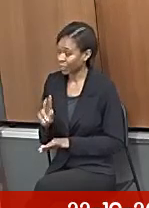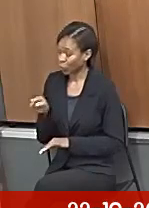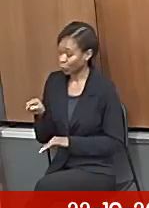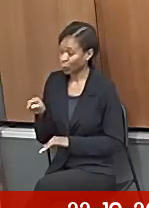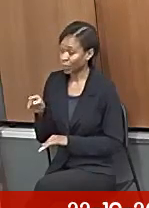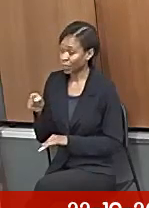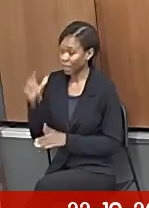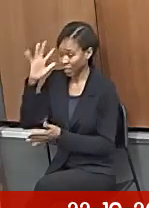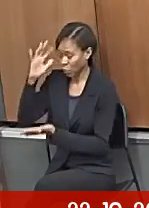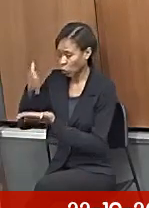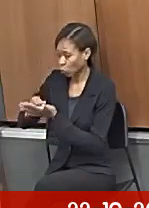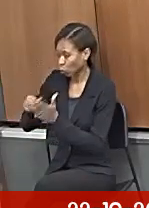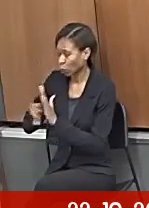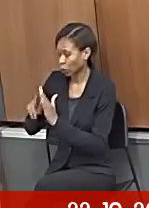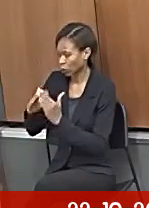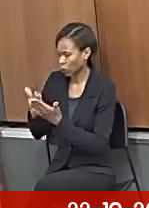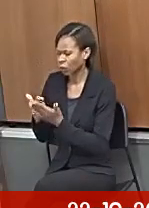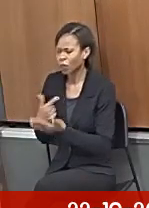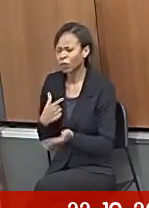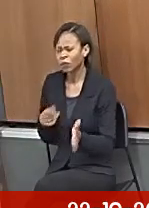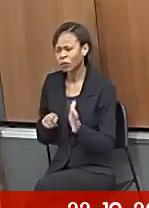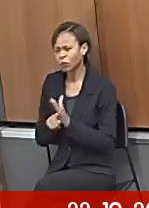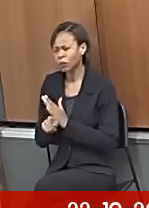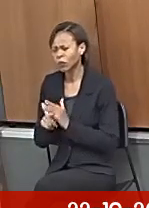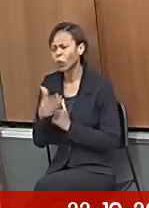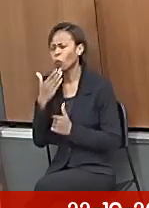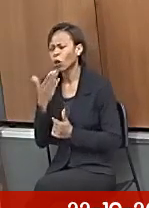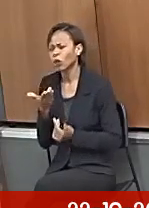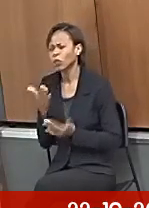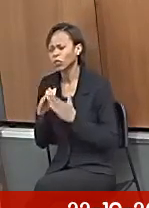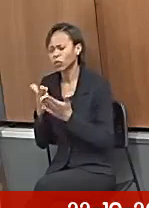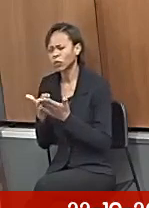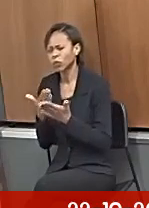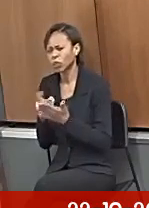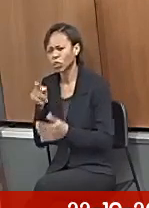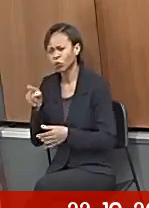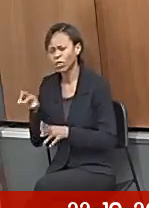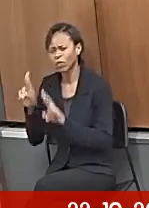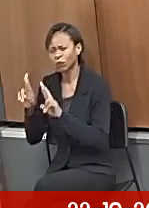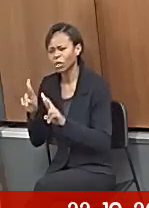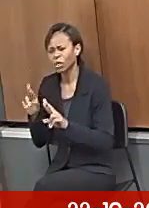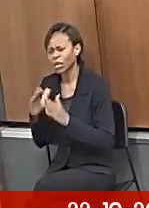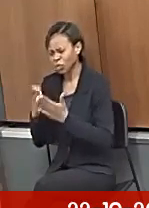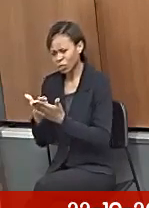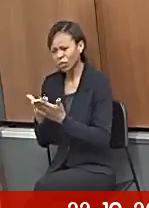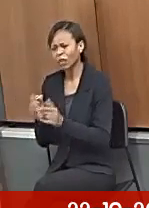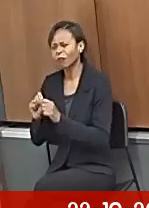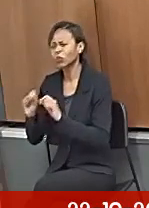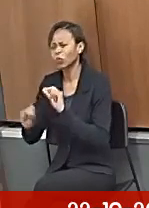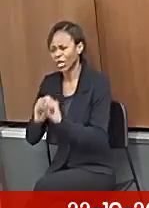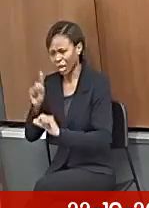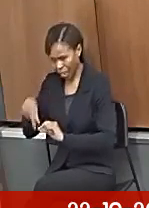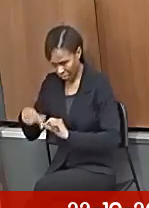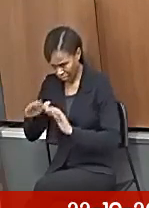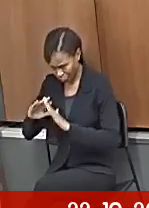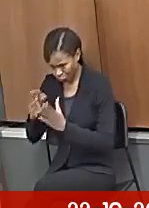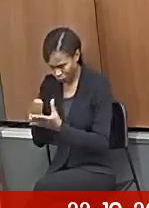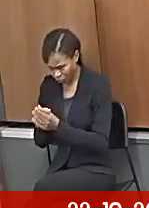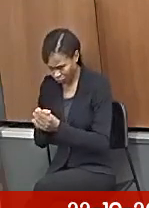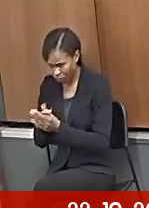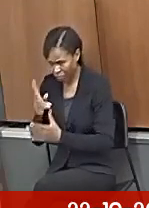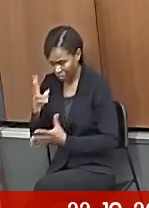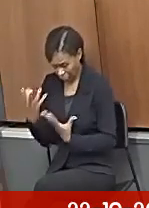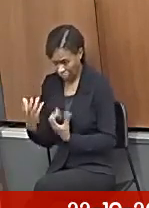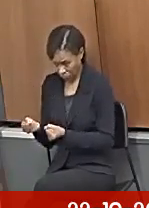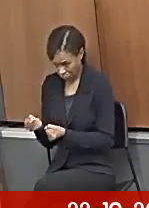pela atitude das escolas. Eu gostaria que a senhora explicasse o que é a escola que a senhora dirige, faz. A escola que a senhora dirige é uma escola inclusiva? Ela aceita